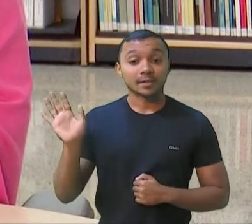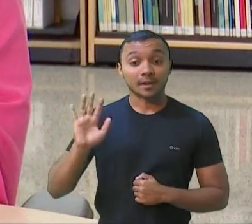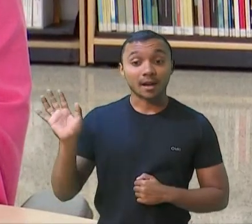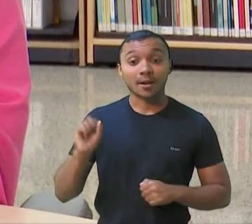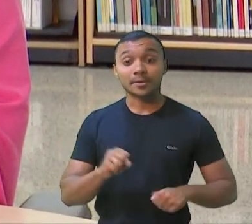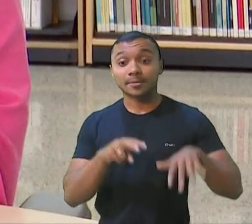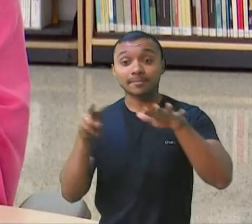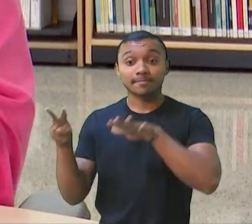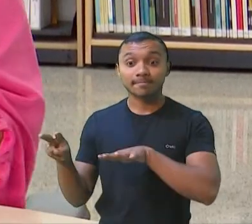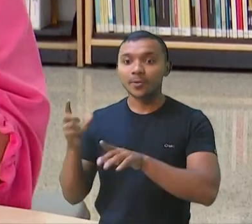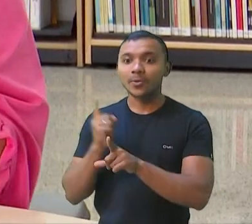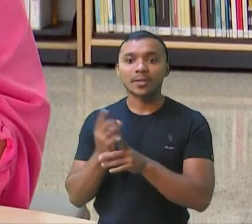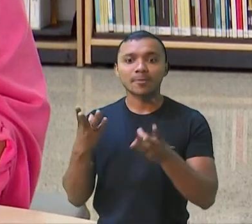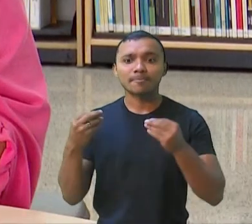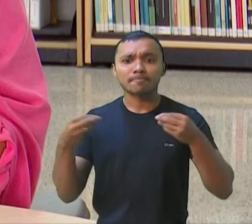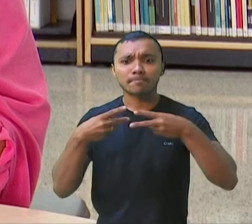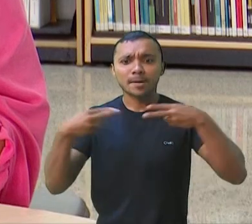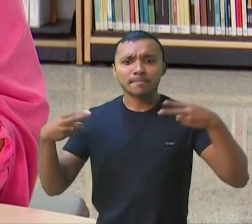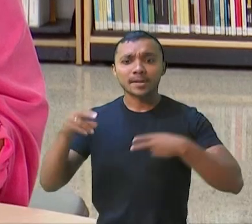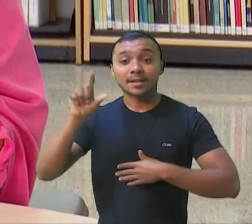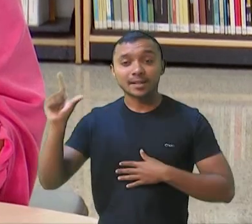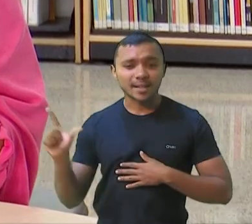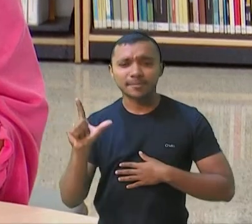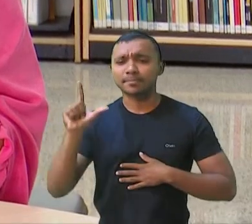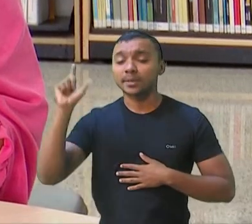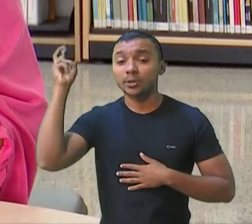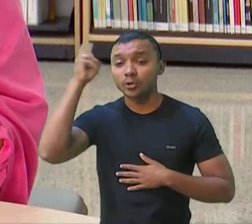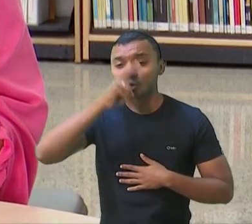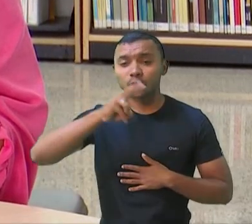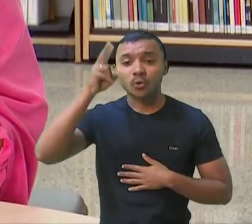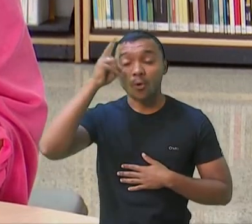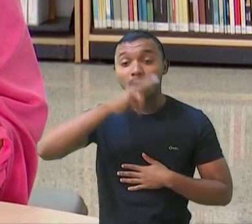próxima semana com muito mais literatura,